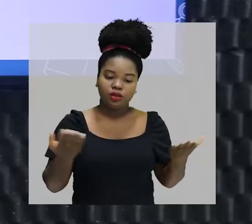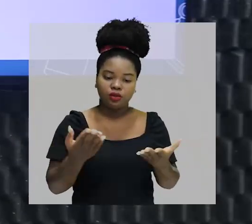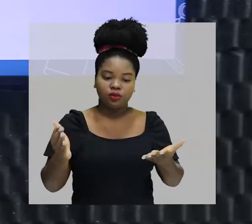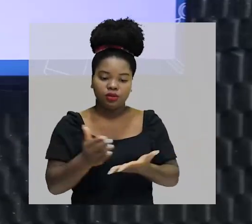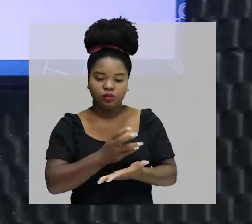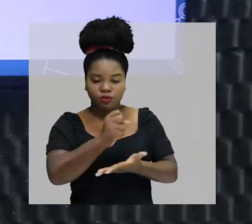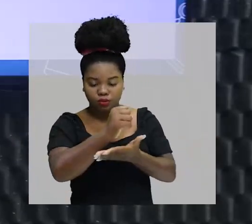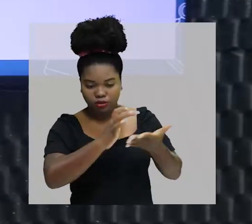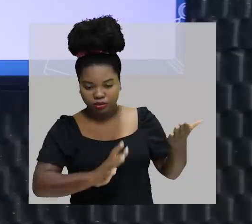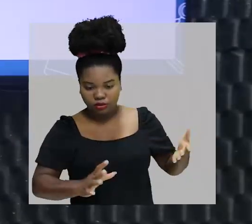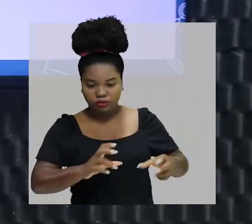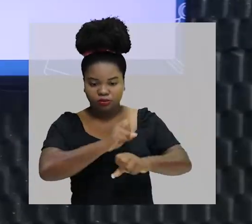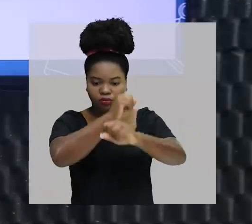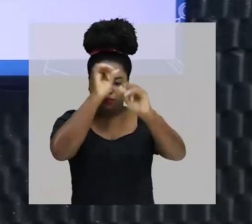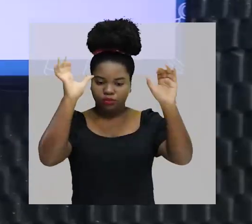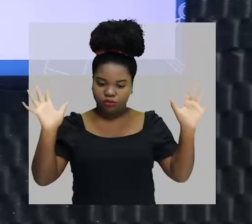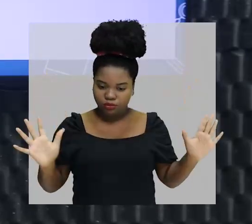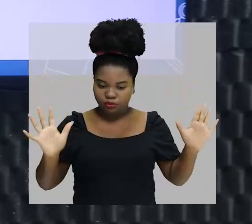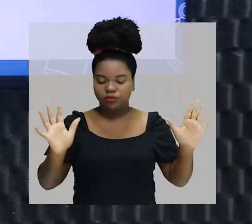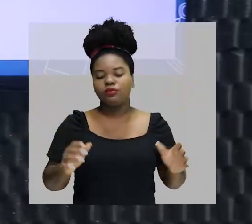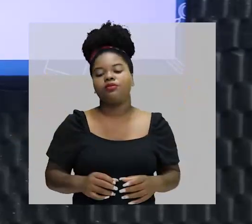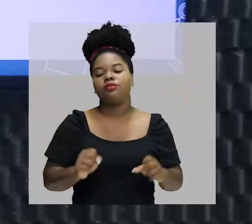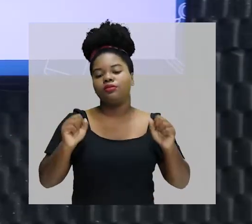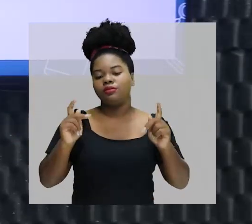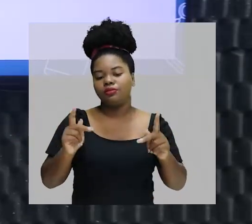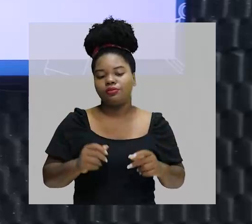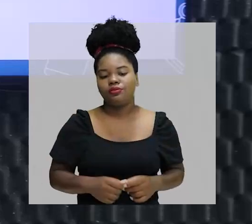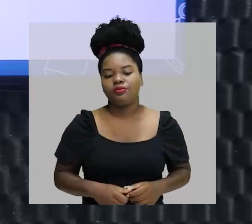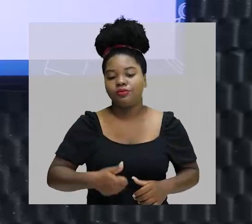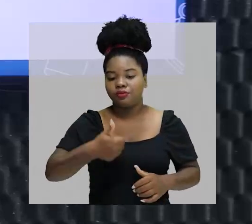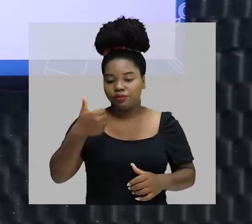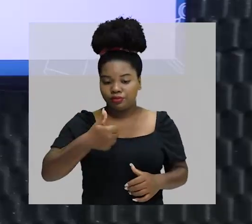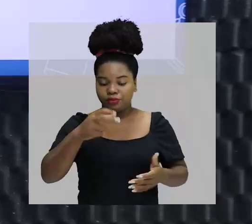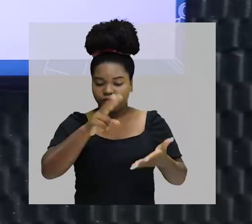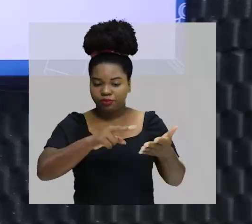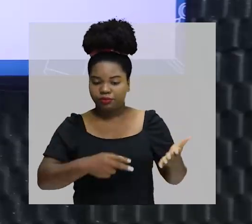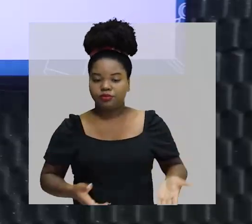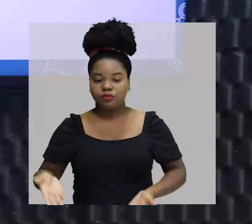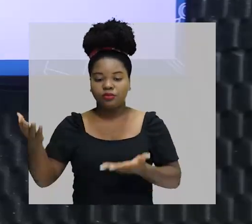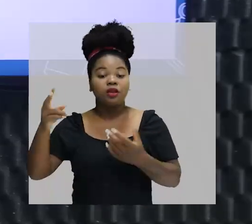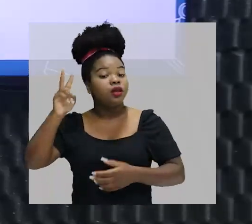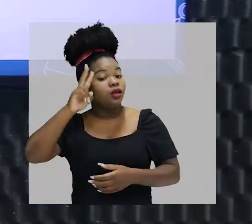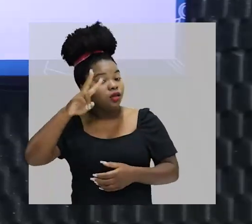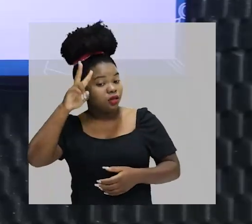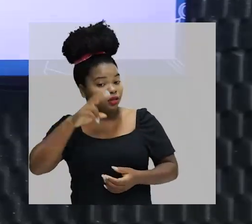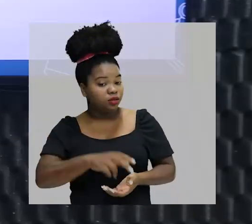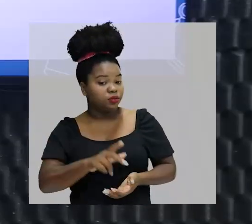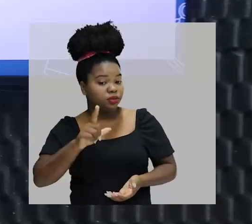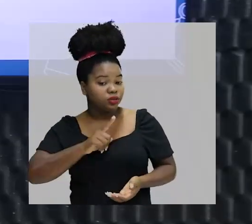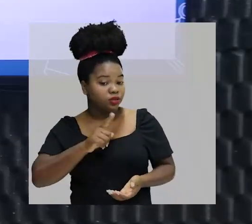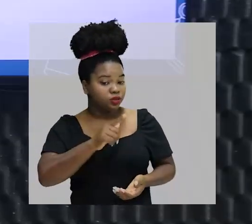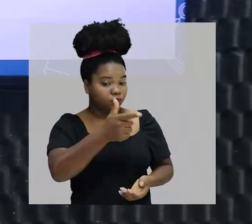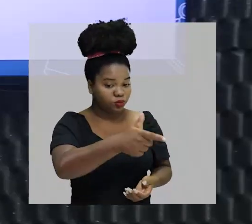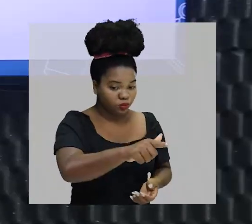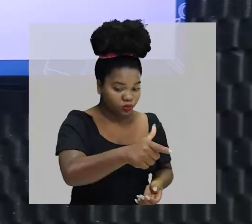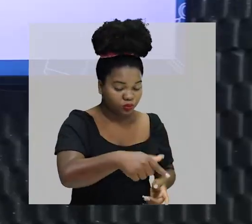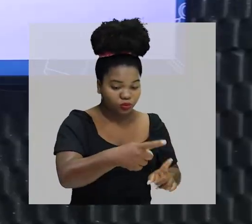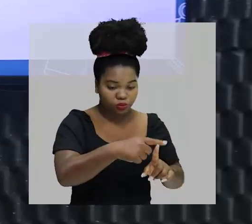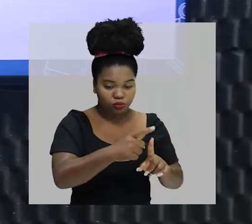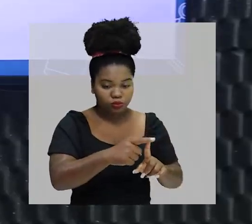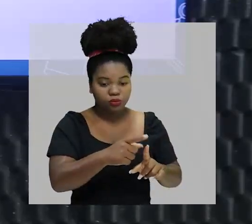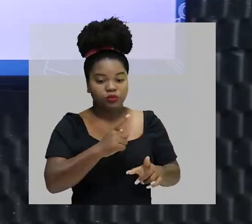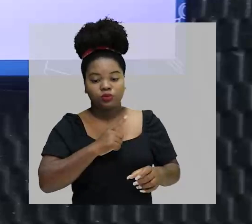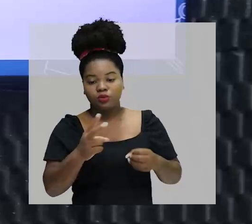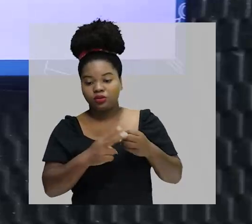alguns exemplos para a gente analisar isso que nós tratamos hoje. Tá? Lembrando, tem as formas contínuas, que é quando você